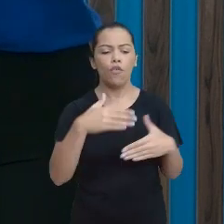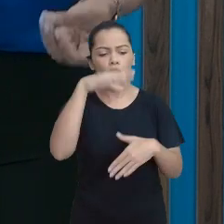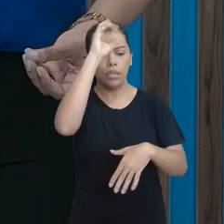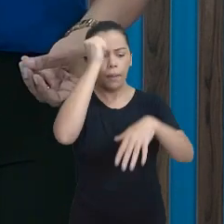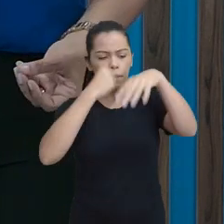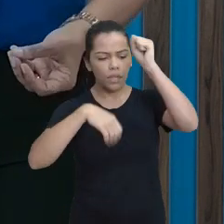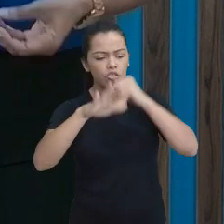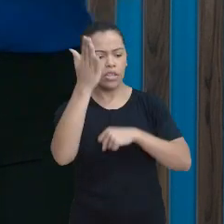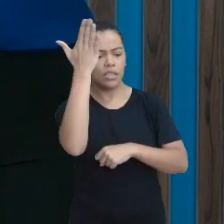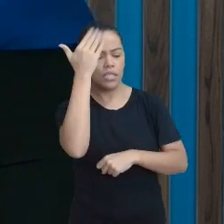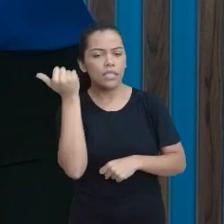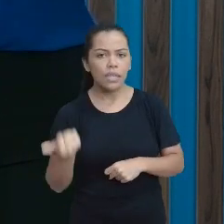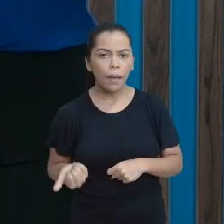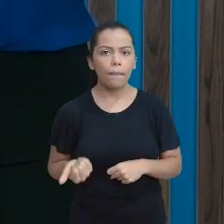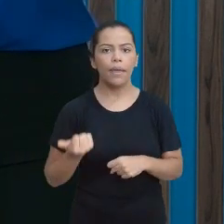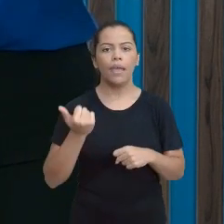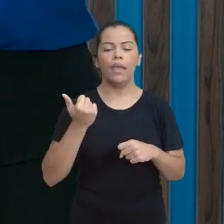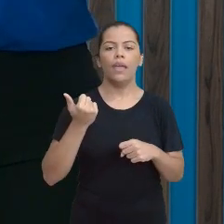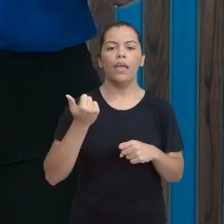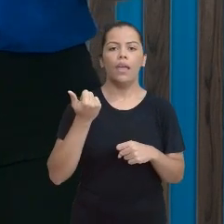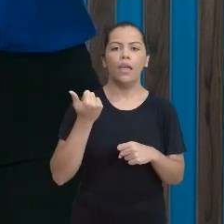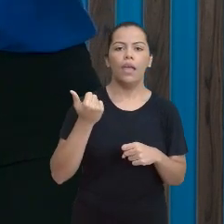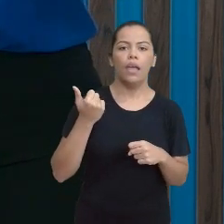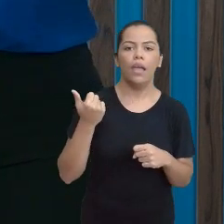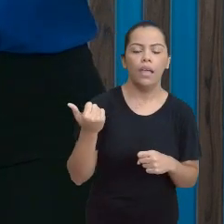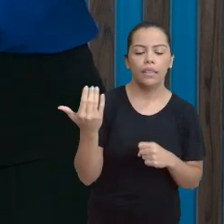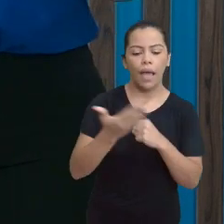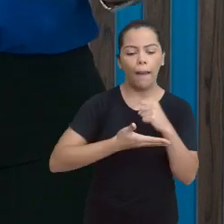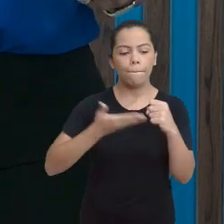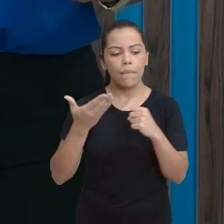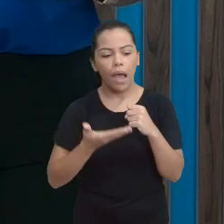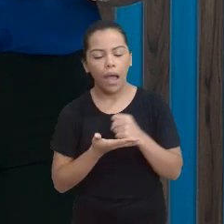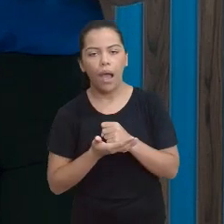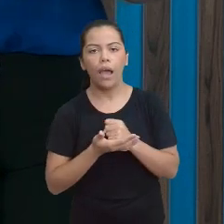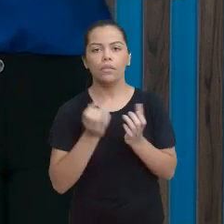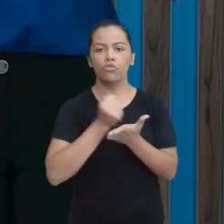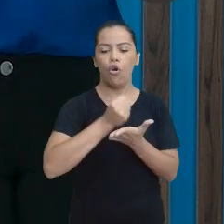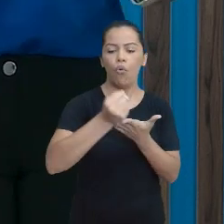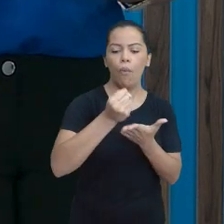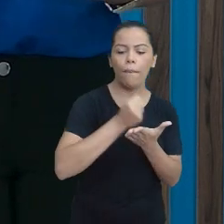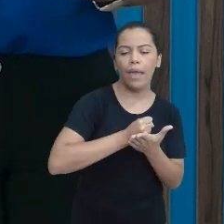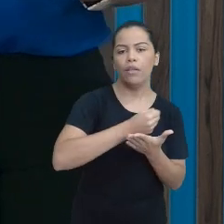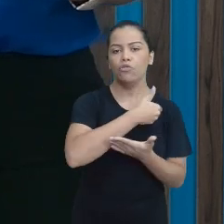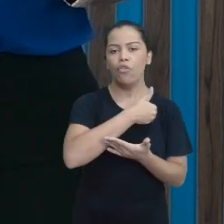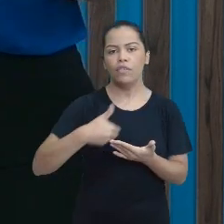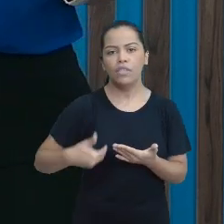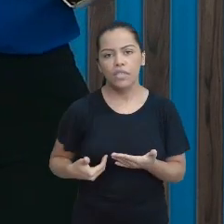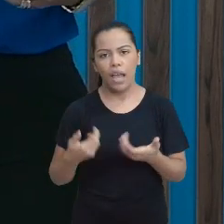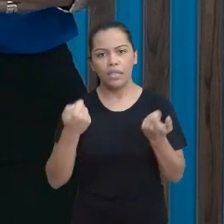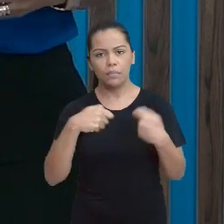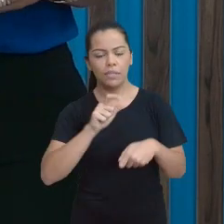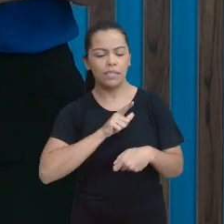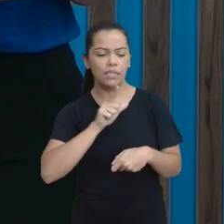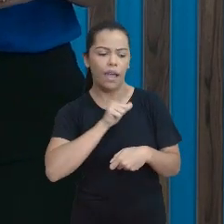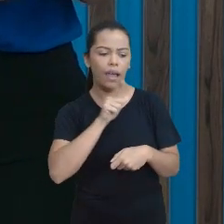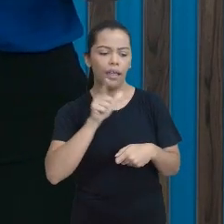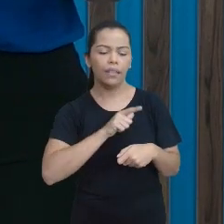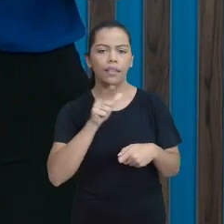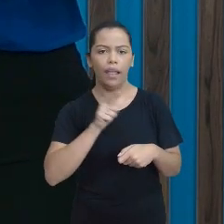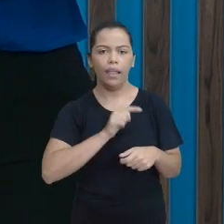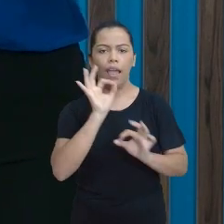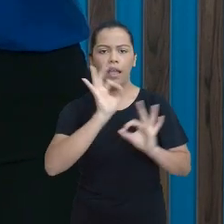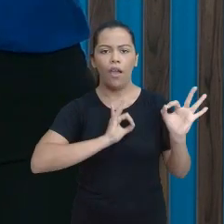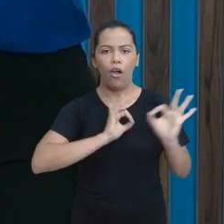saber escolarizado, da base curricular, da matriz curricular que todo o sistema educacional tem, né? E se